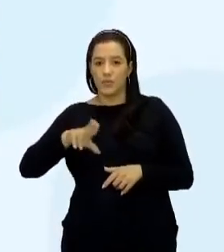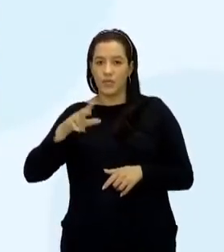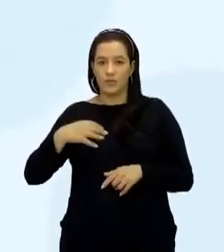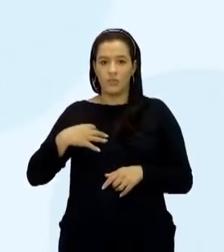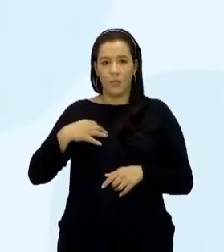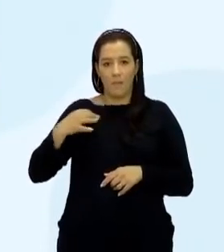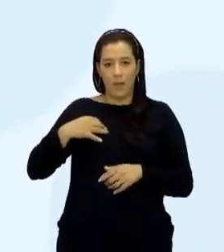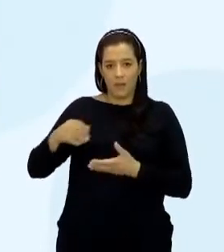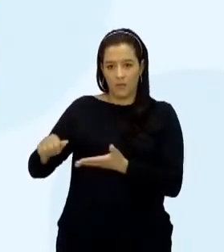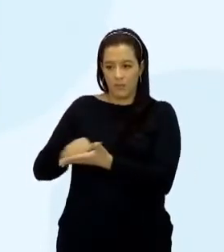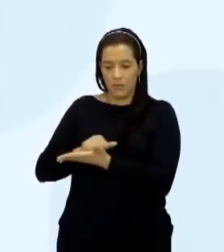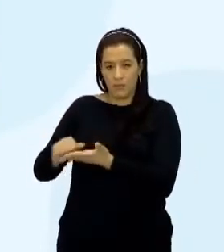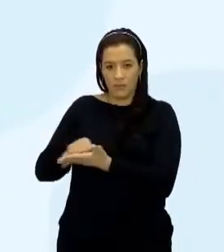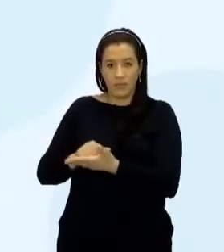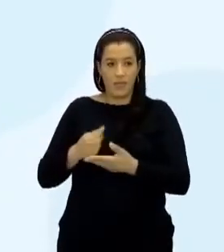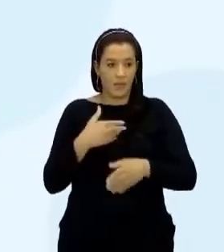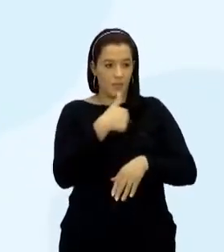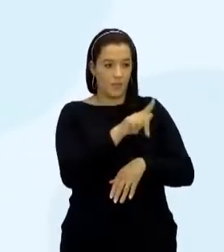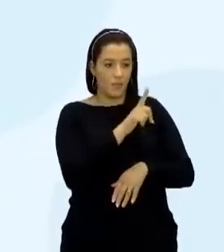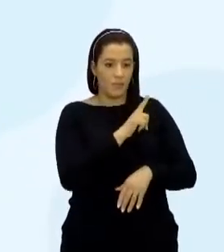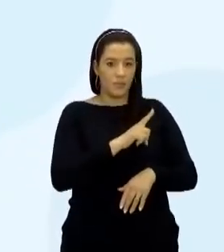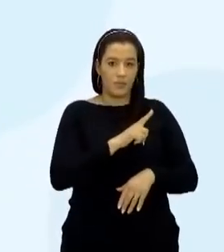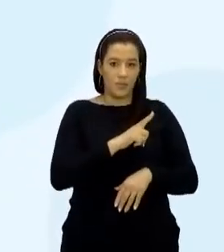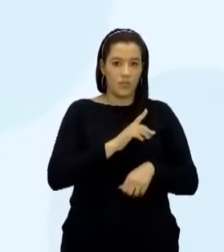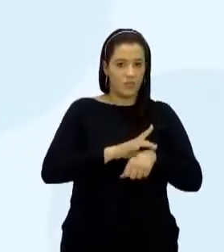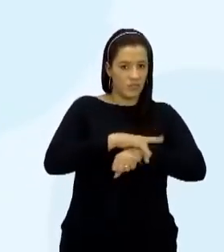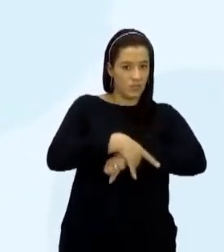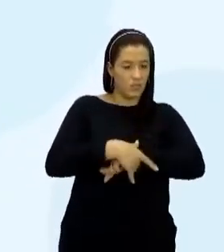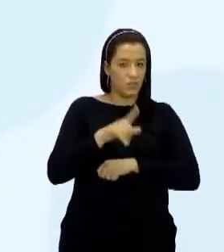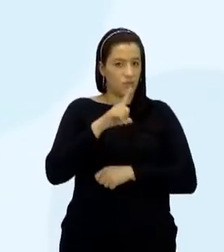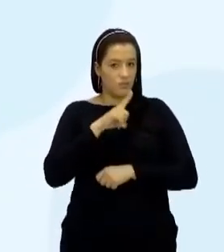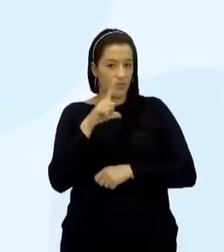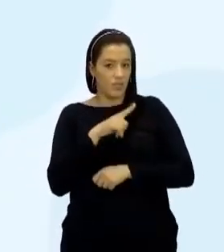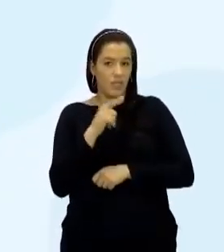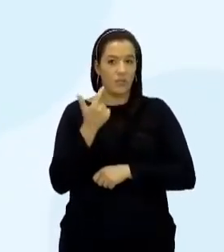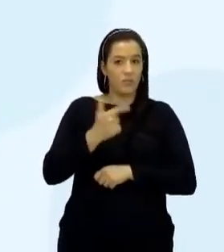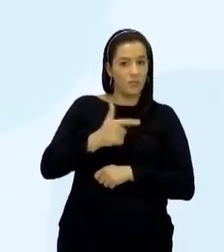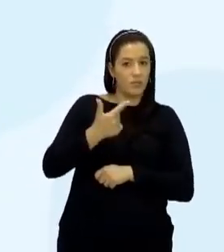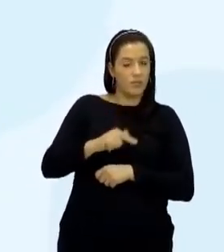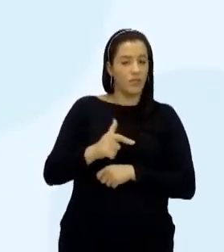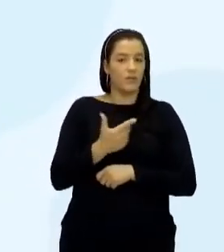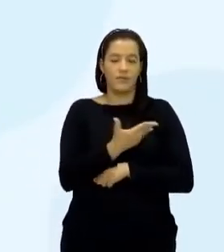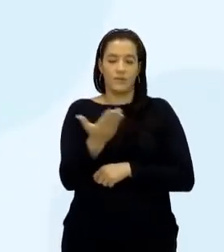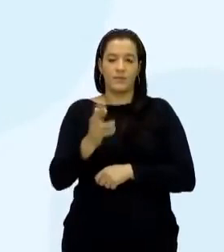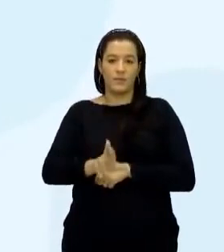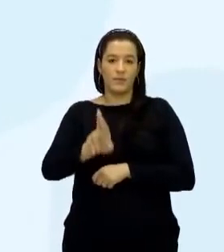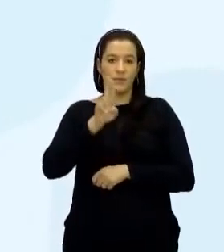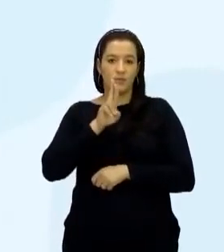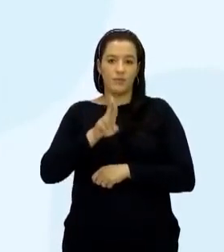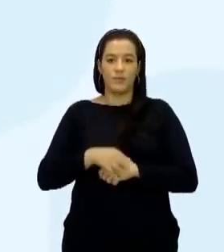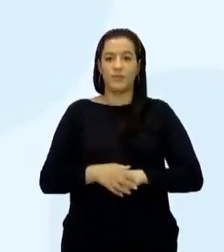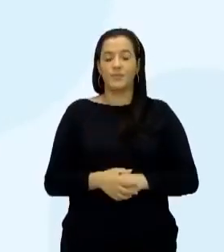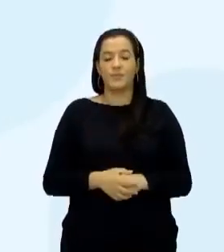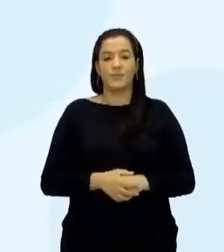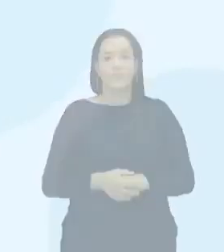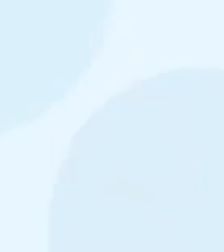ele era seguro? Vou deixar aí um minutinho para você responder para mim.